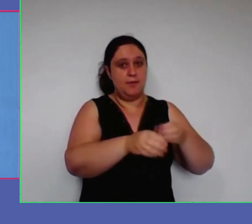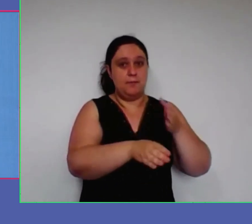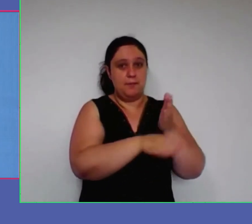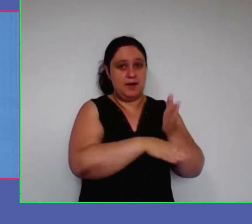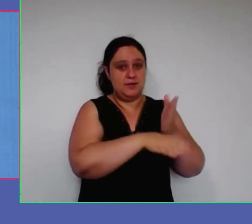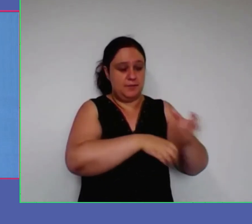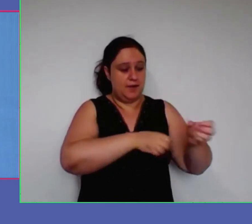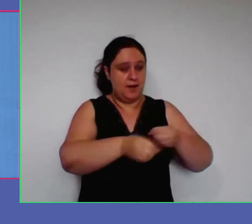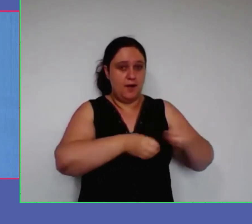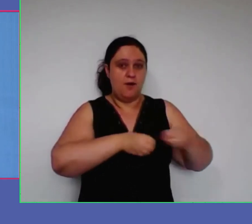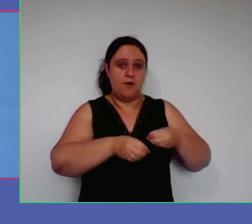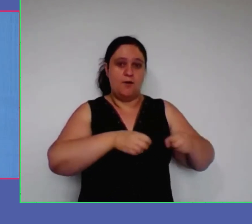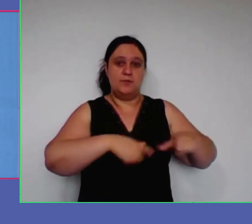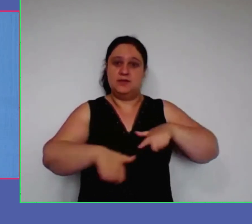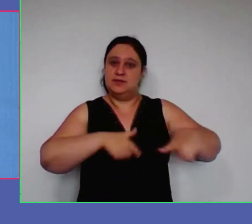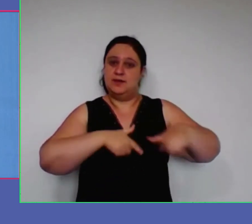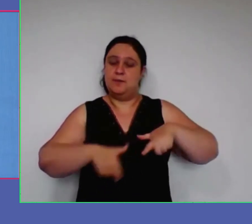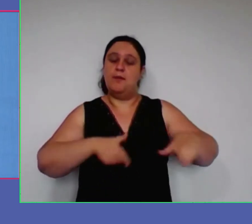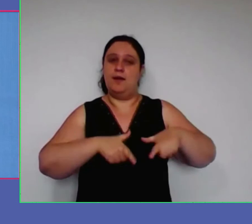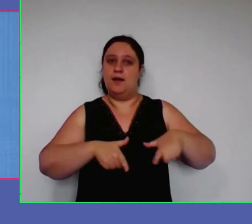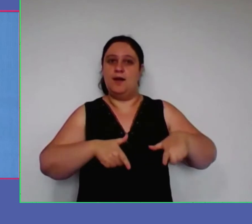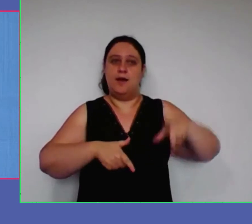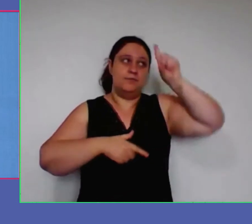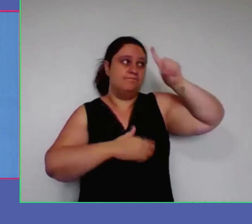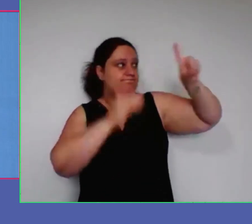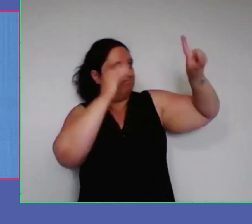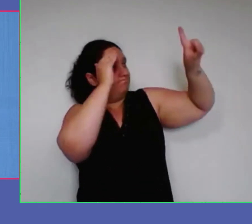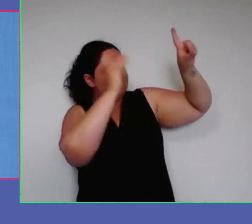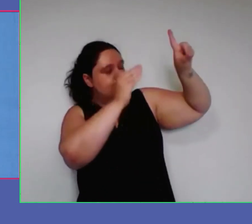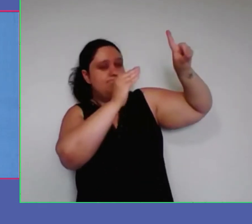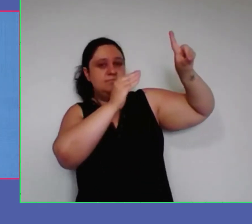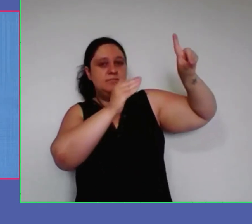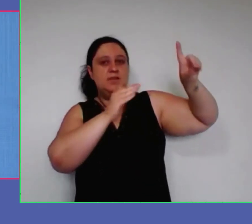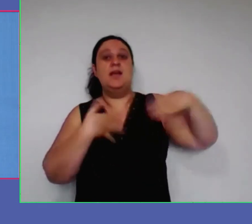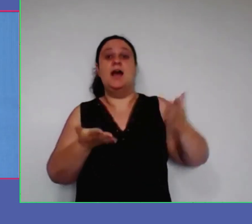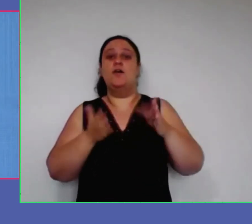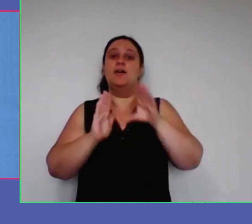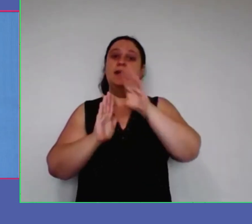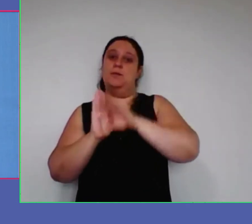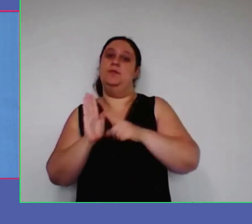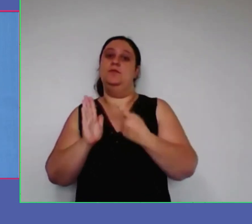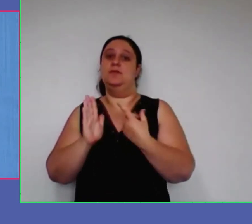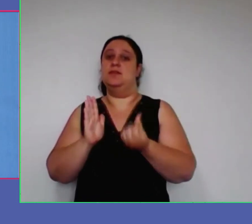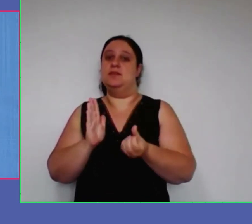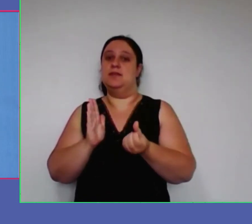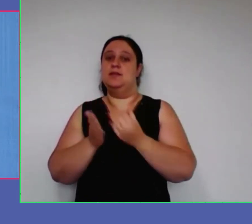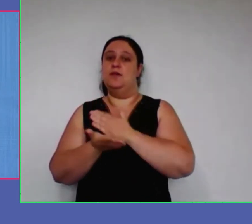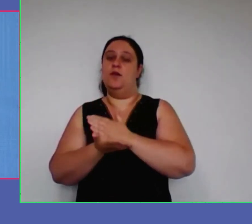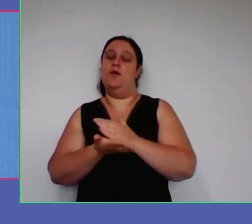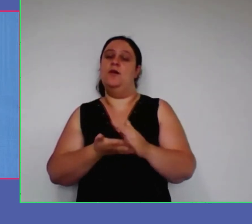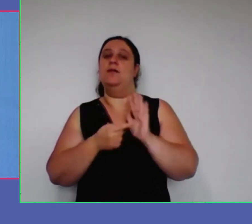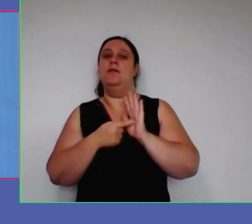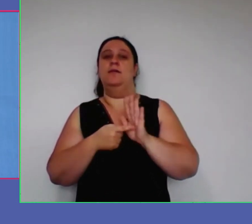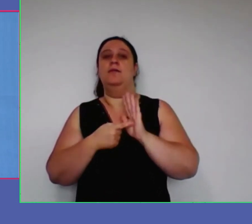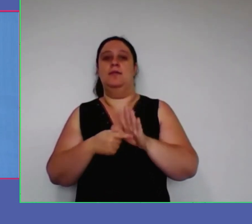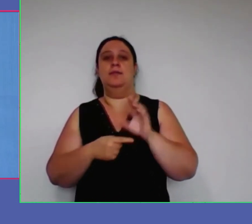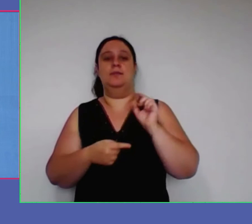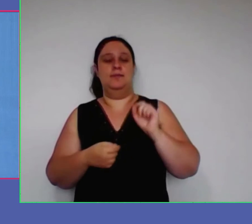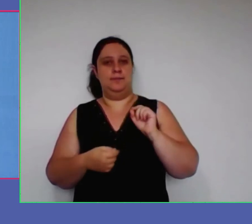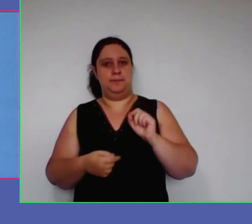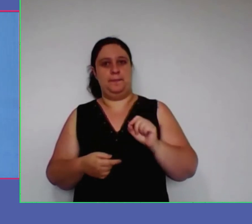no descanso. E a partir do capítulo 16, irmãos, Ele mostra que então eu